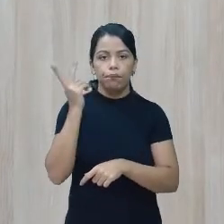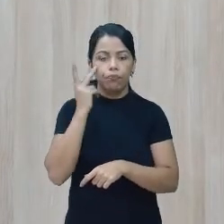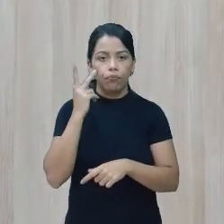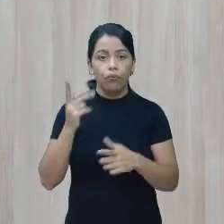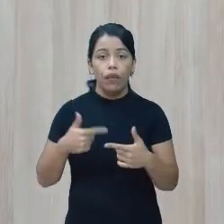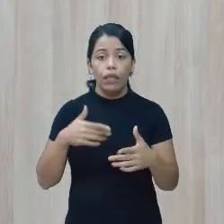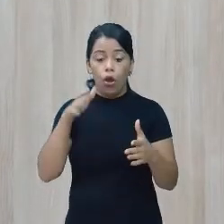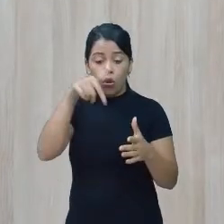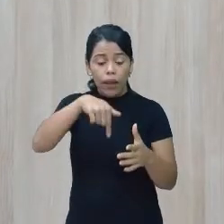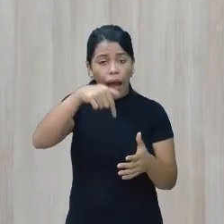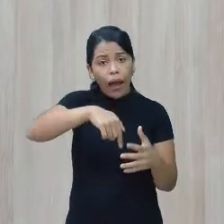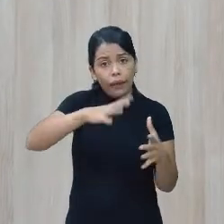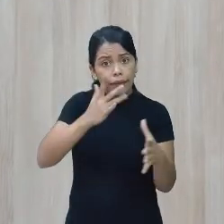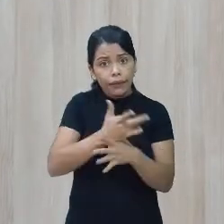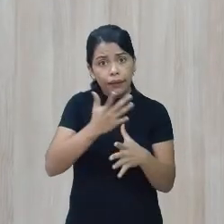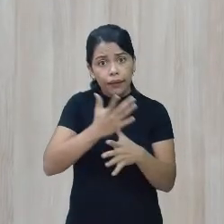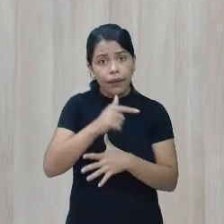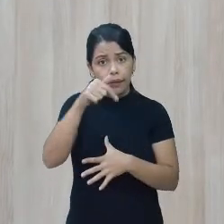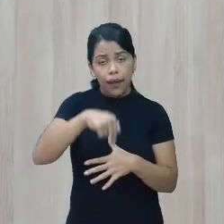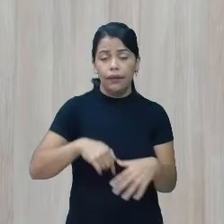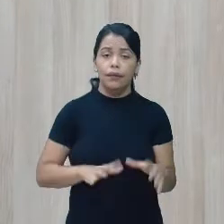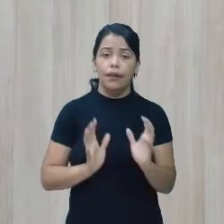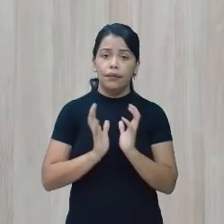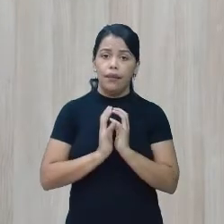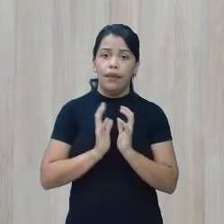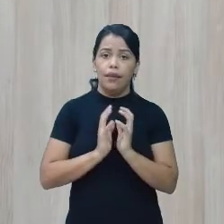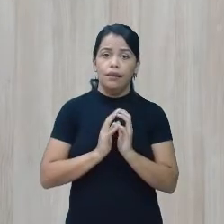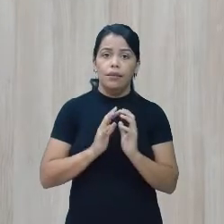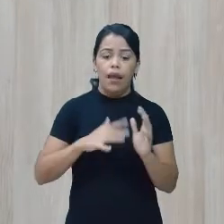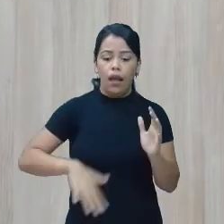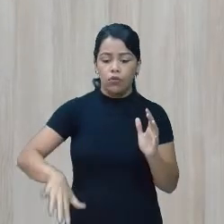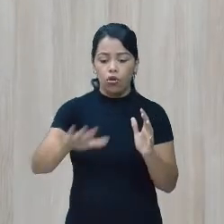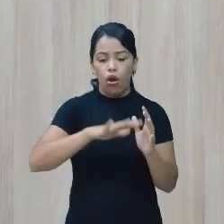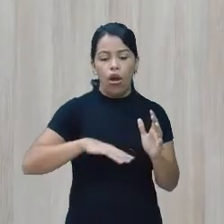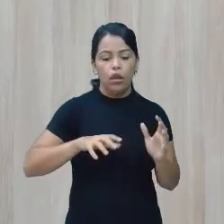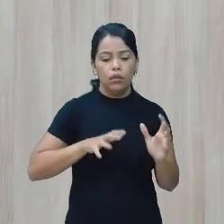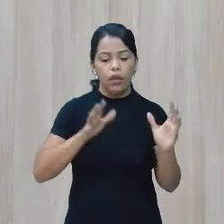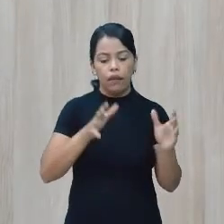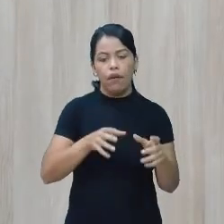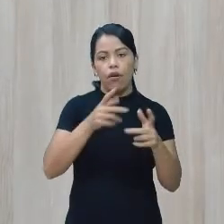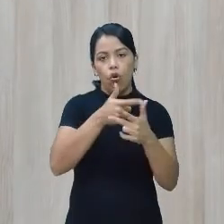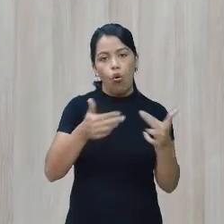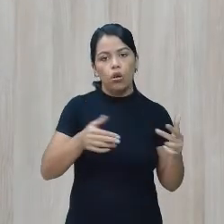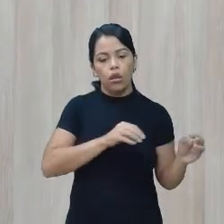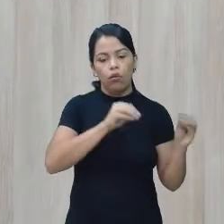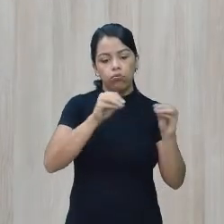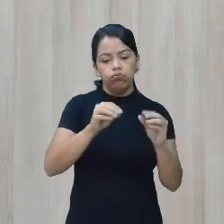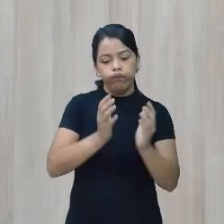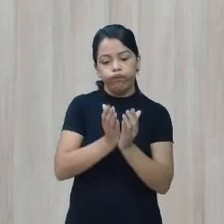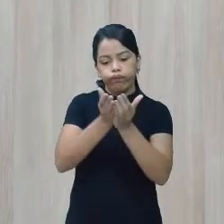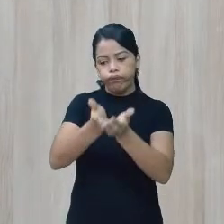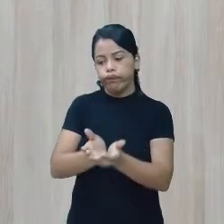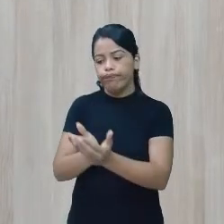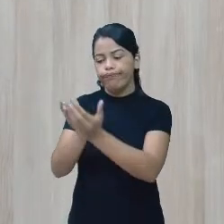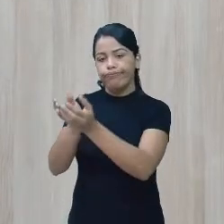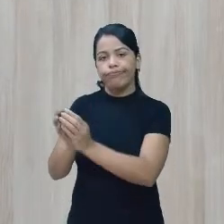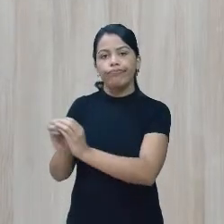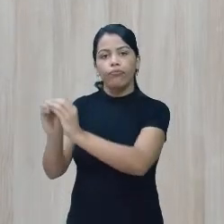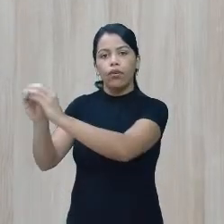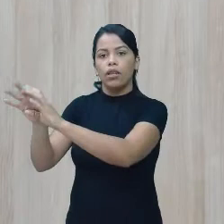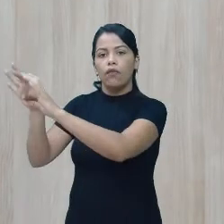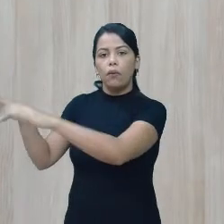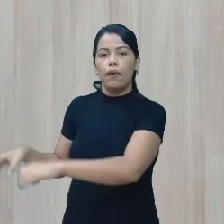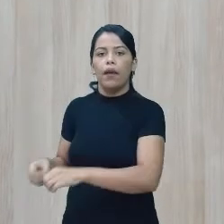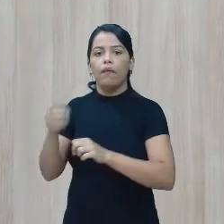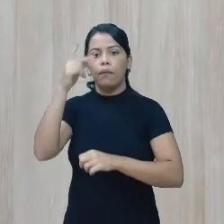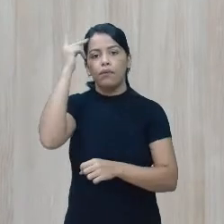partiam daqui mesmo, né, daqui da nossa região, levando nossos produtos e trazendo pessoas escravizadas. Eu vou fazer outro, né, vamos para a